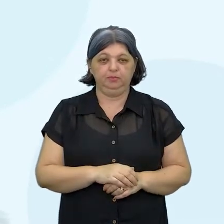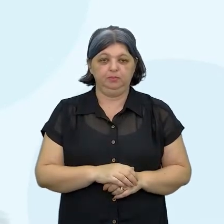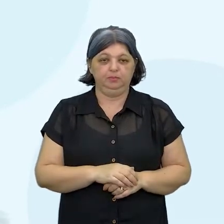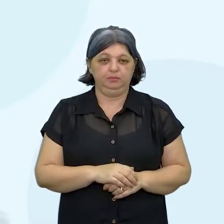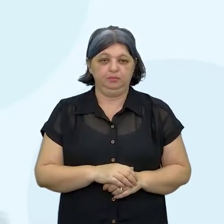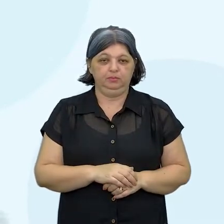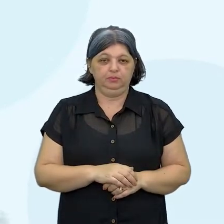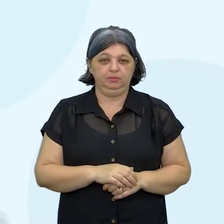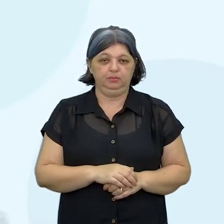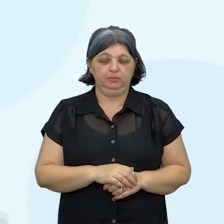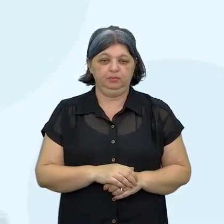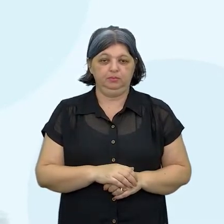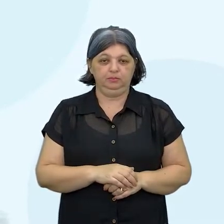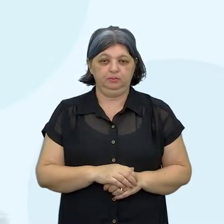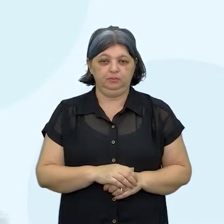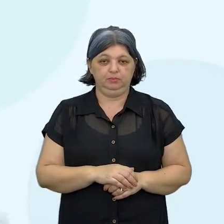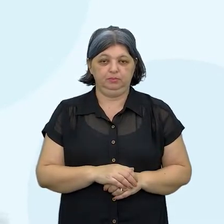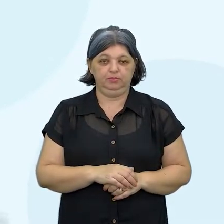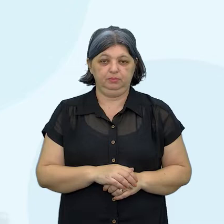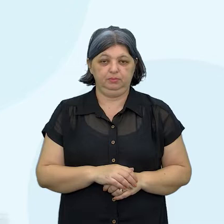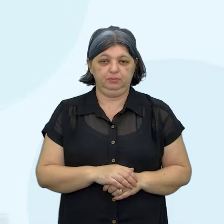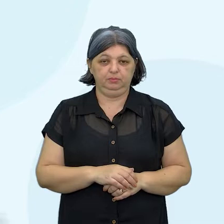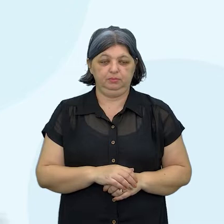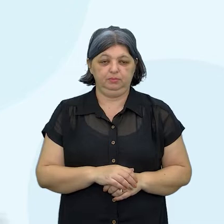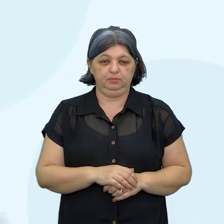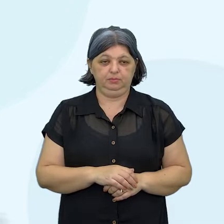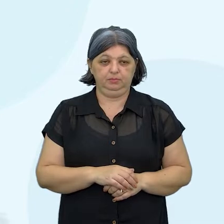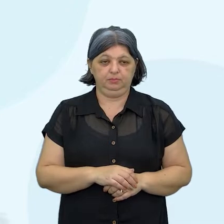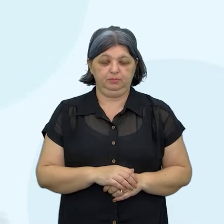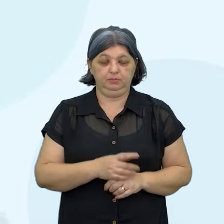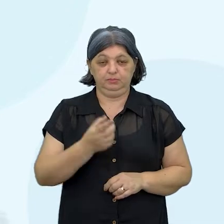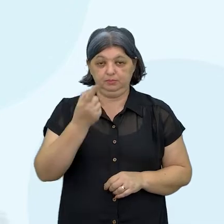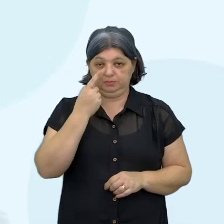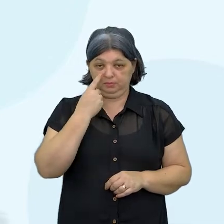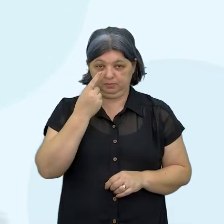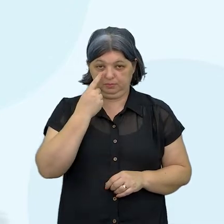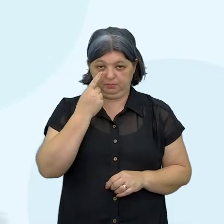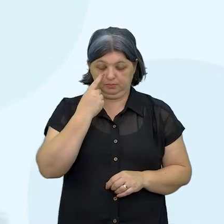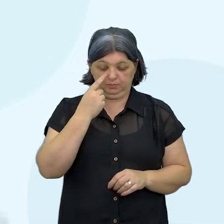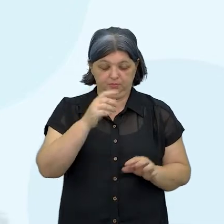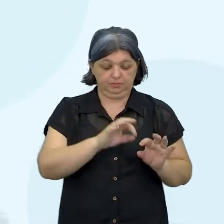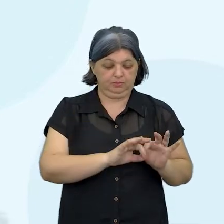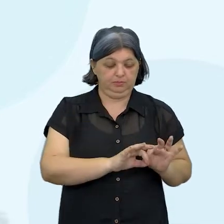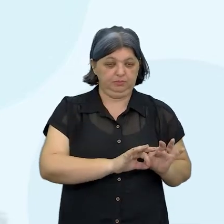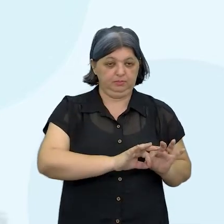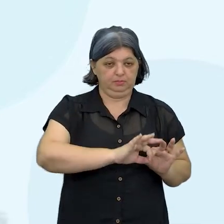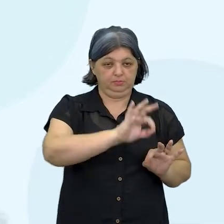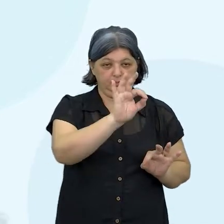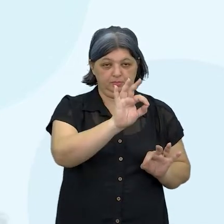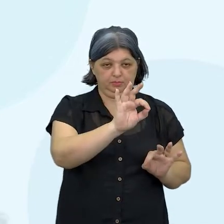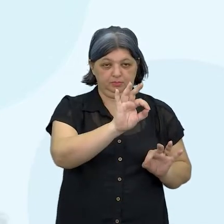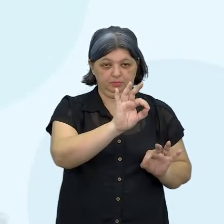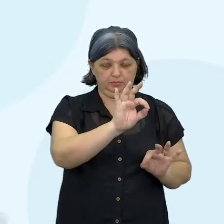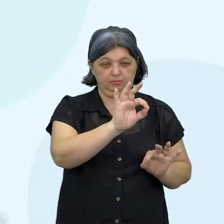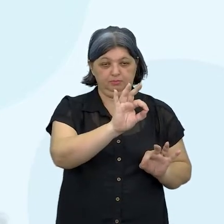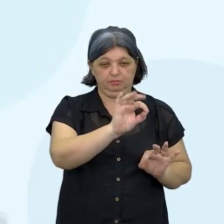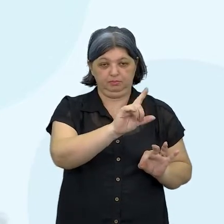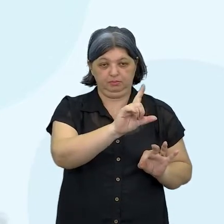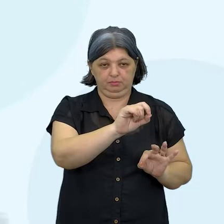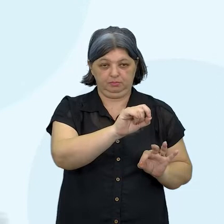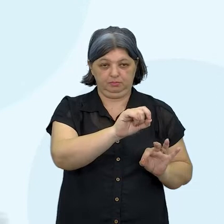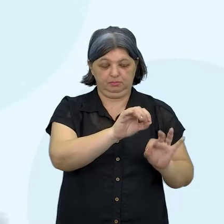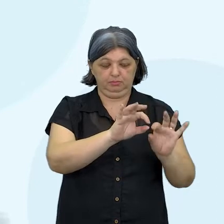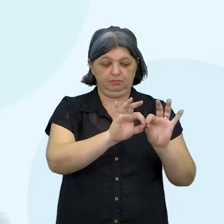10, 11, 12, 13, 14 e 15. Olha só, então eu fiz um retângulo 10 por